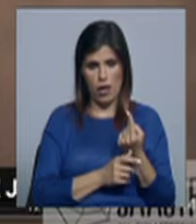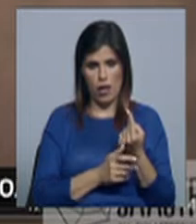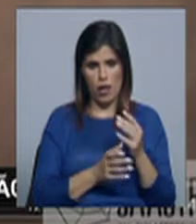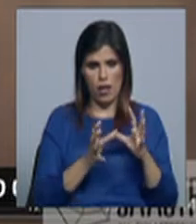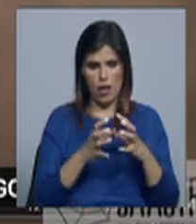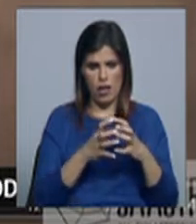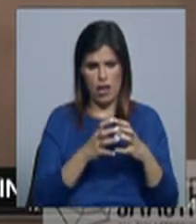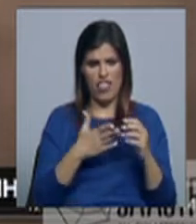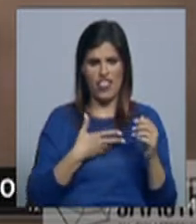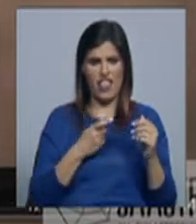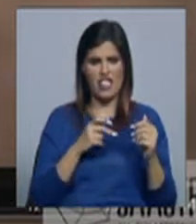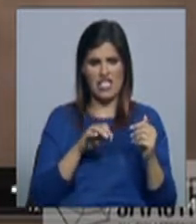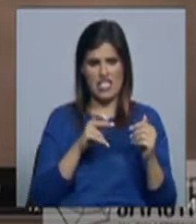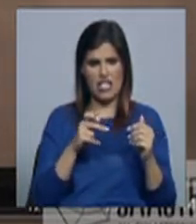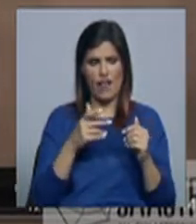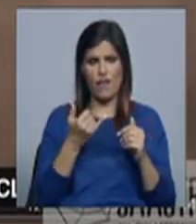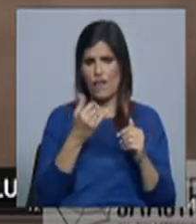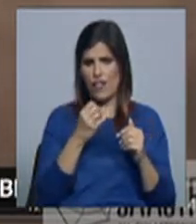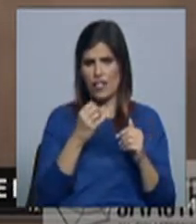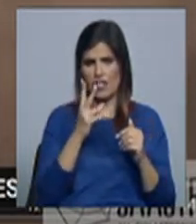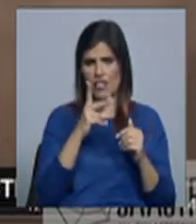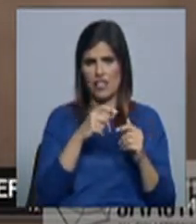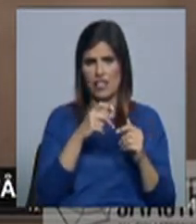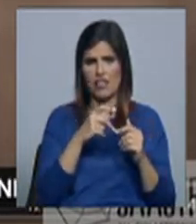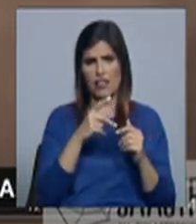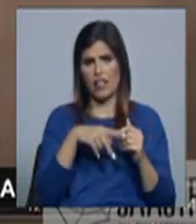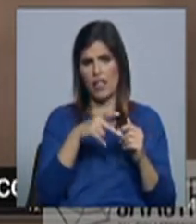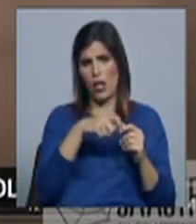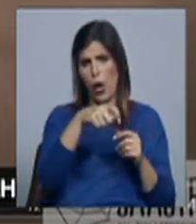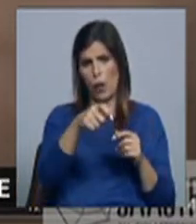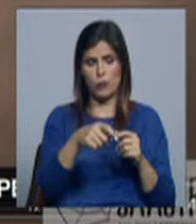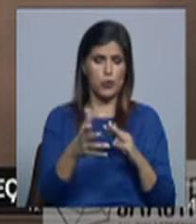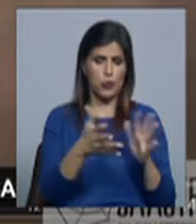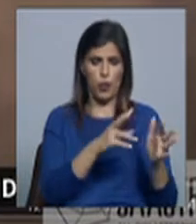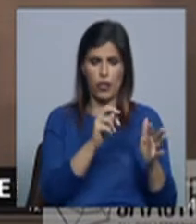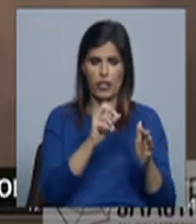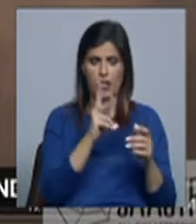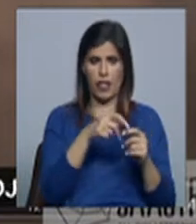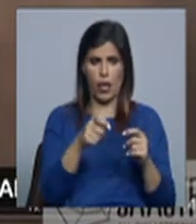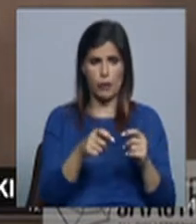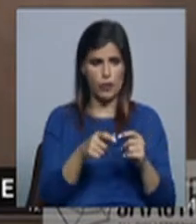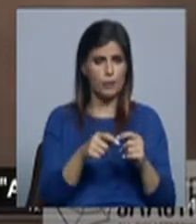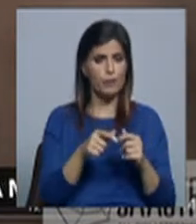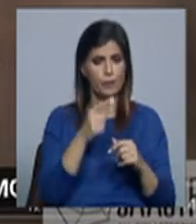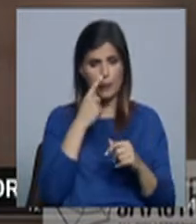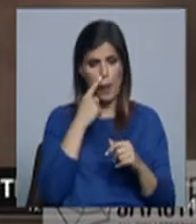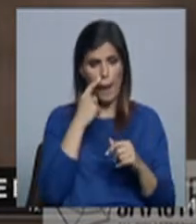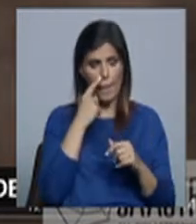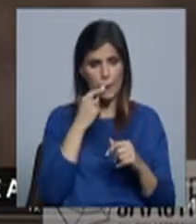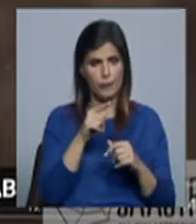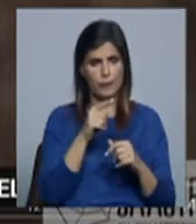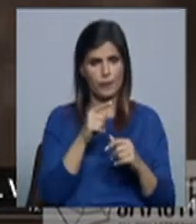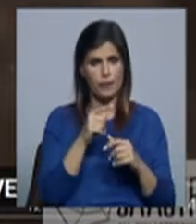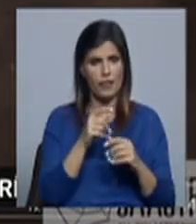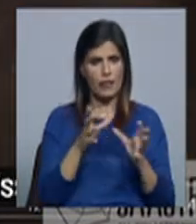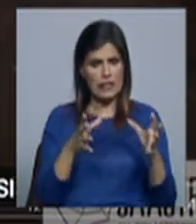que terá aproximadamente 20, 30 km. Imagina então uma estrela com uma massa que será um bocadinho abaixo do nosso Sol, mas muito